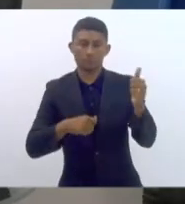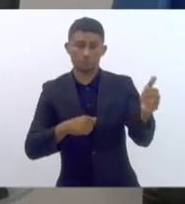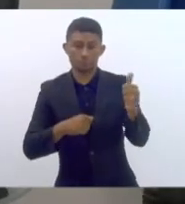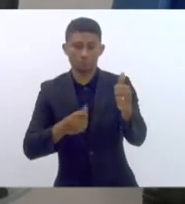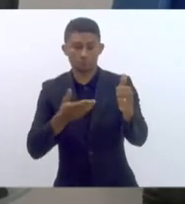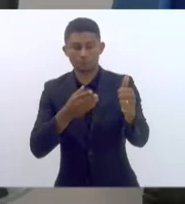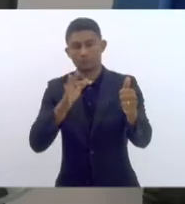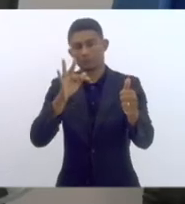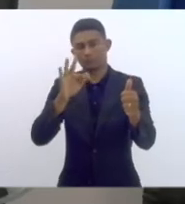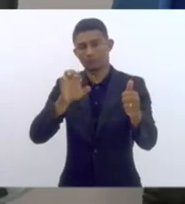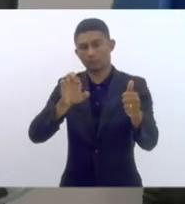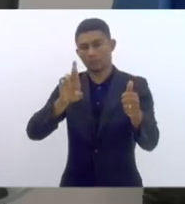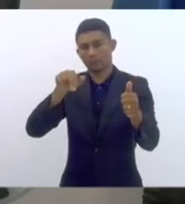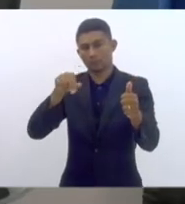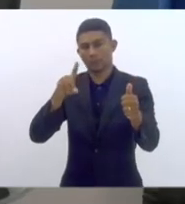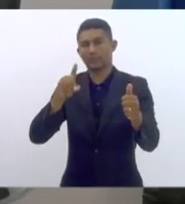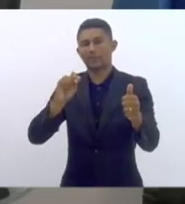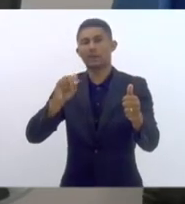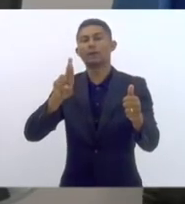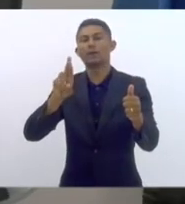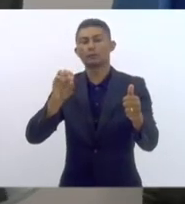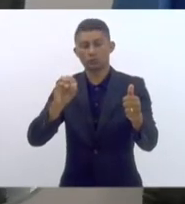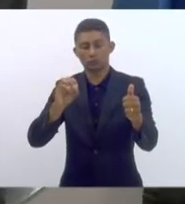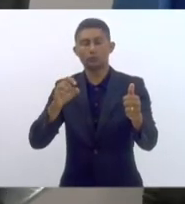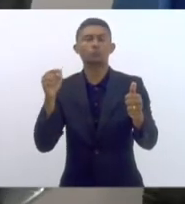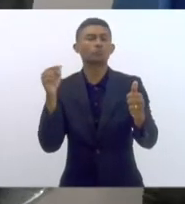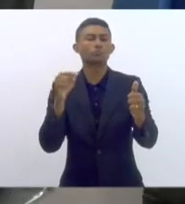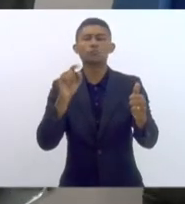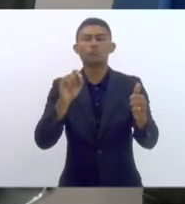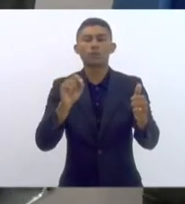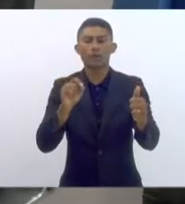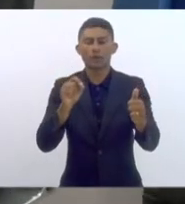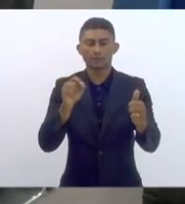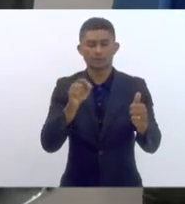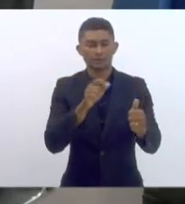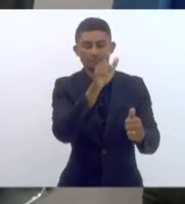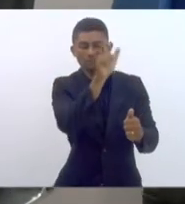Lopes, da Assessoria Fiscal.